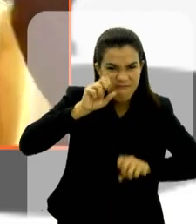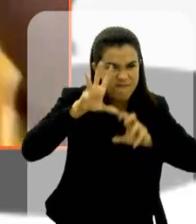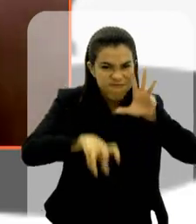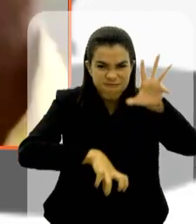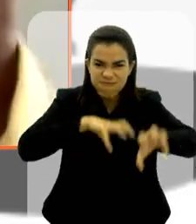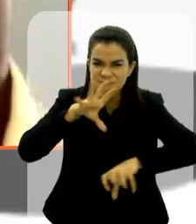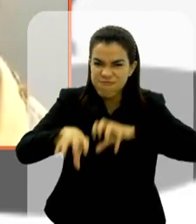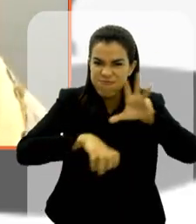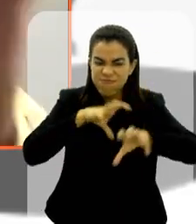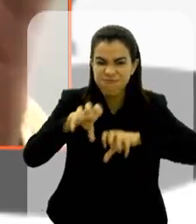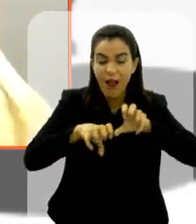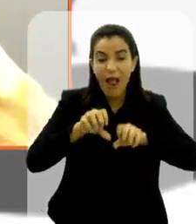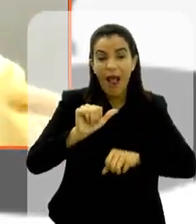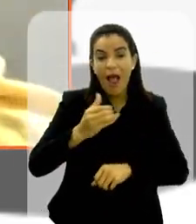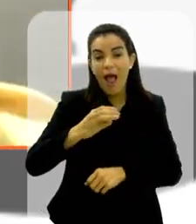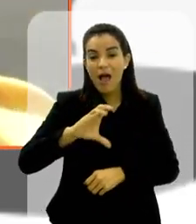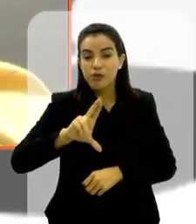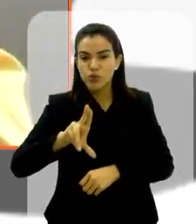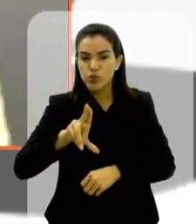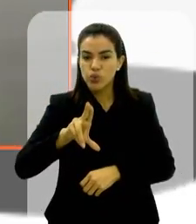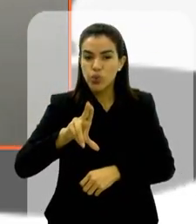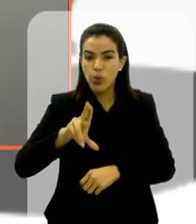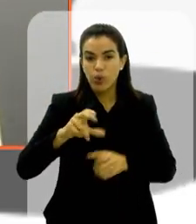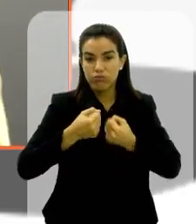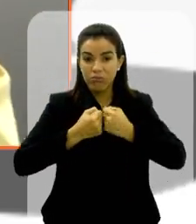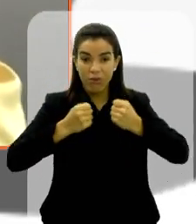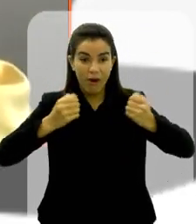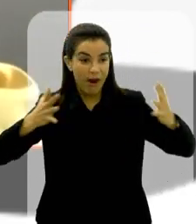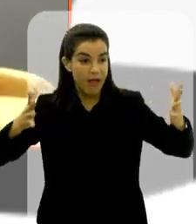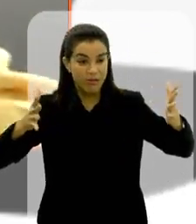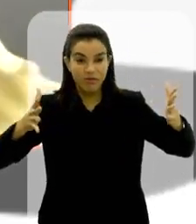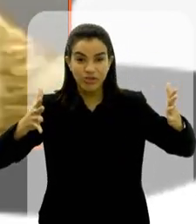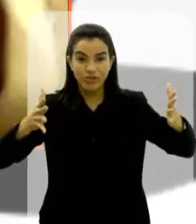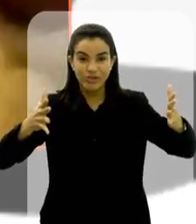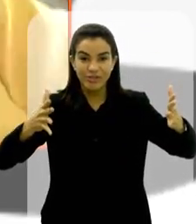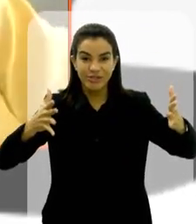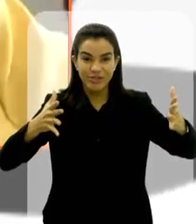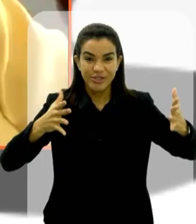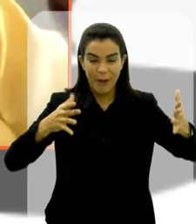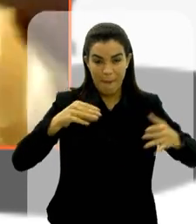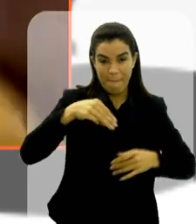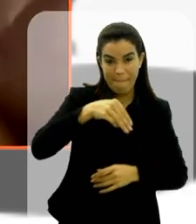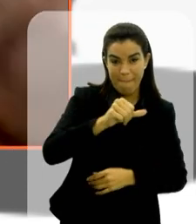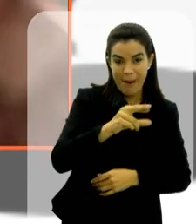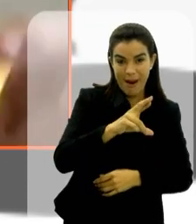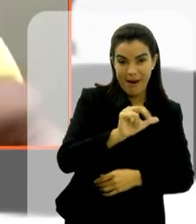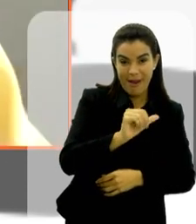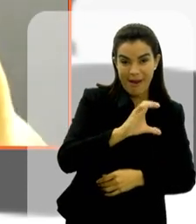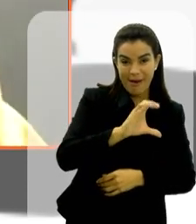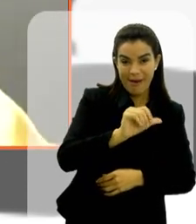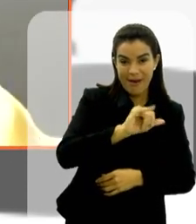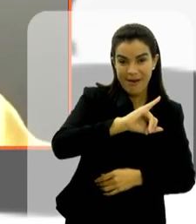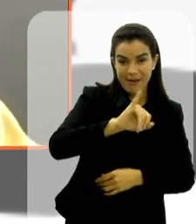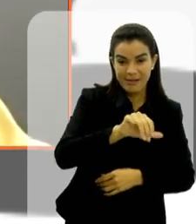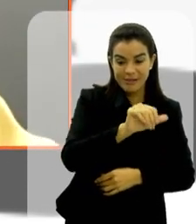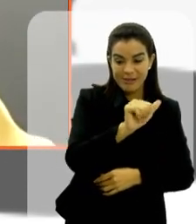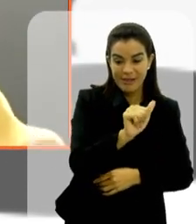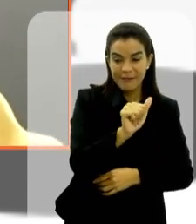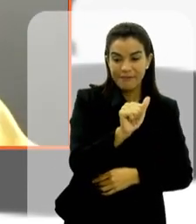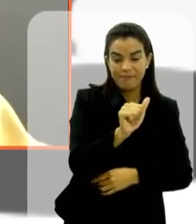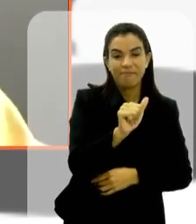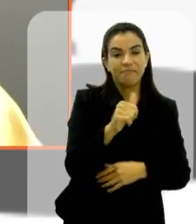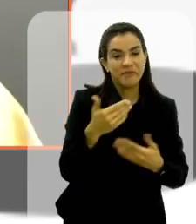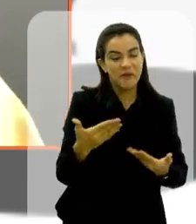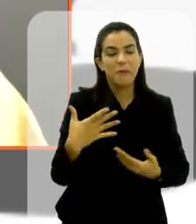Maracajá Guaçu, gato bravo grande. Certo? Maracajá. Outro dia, o meu